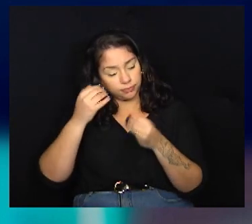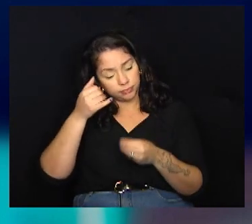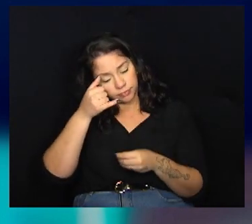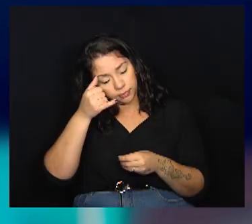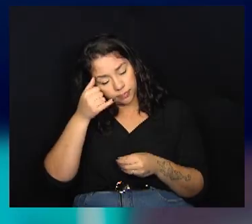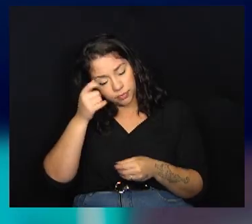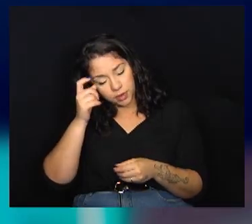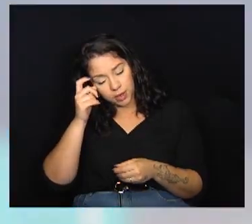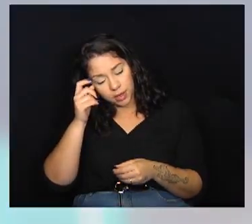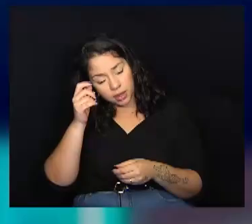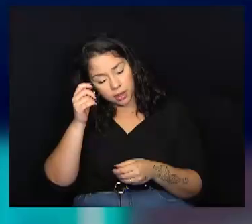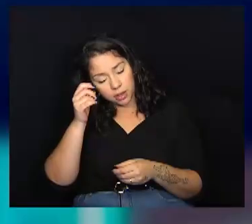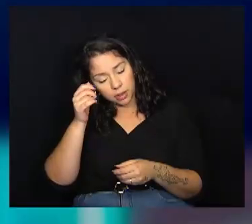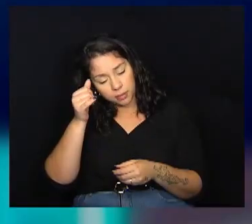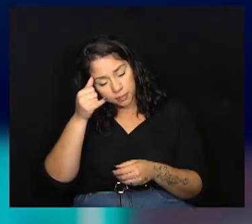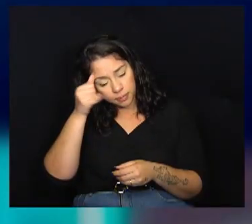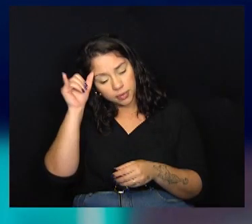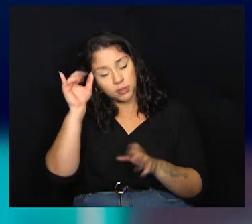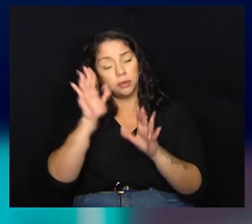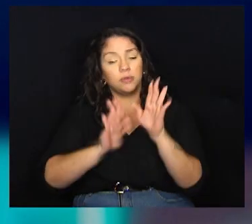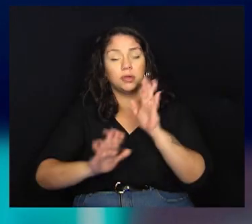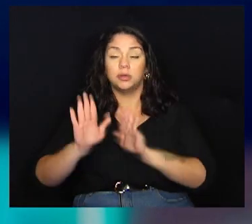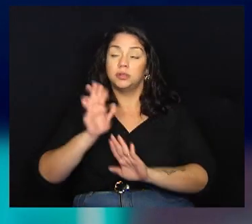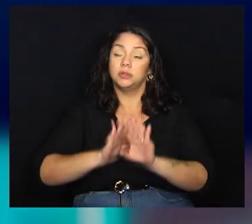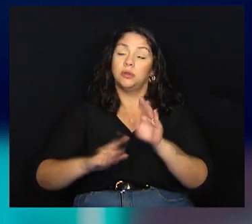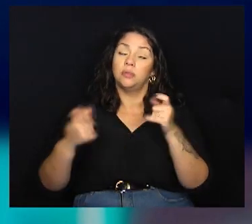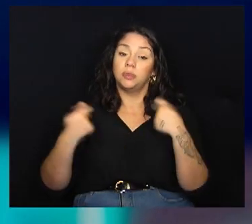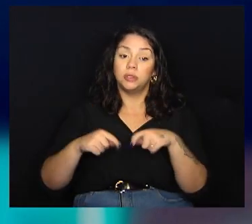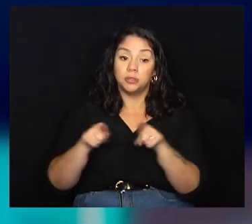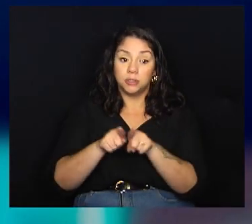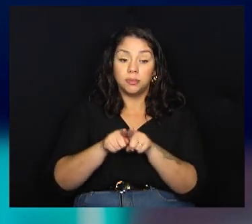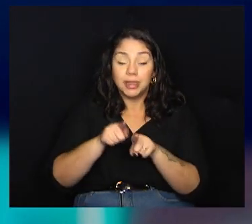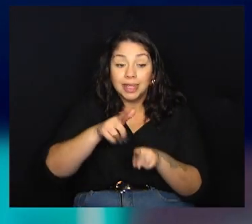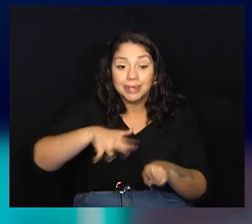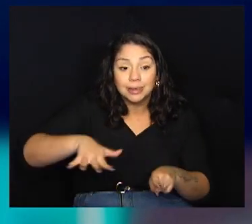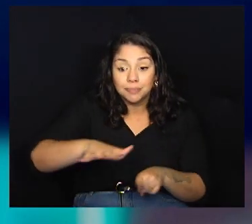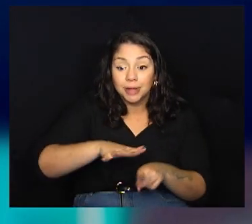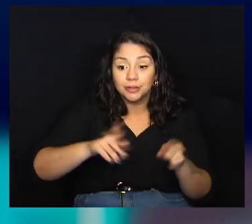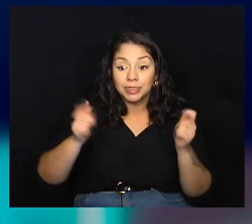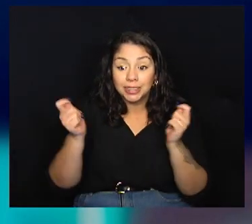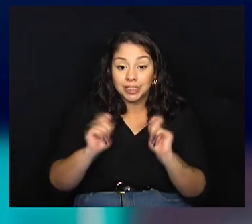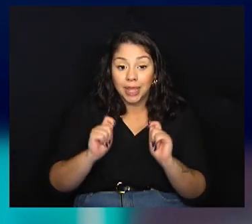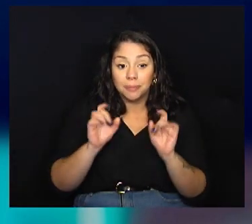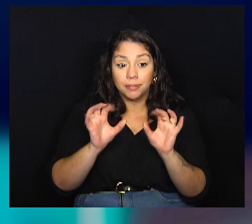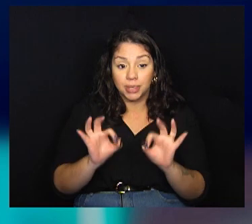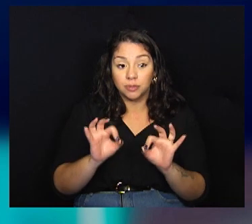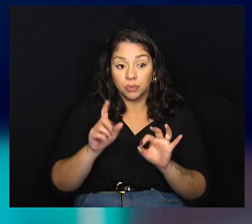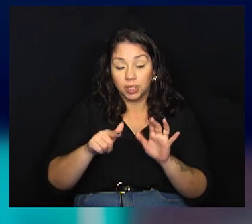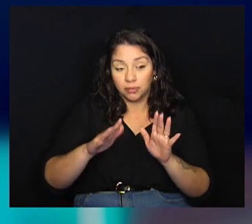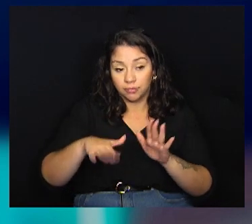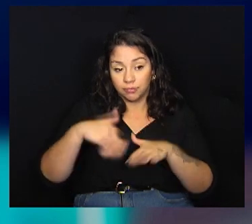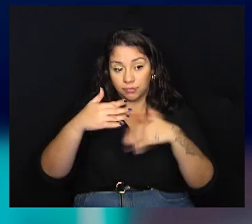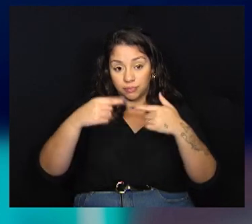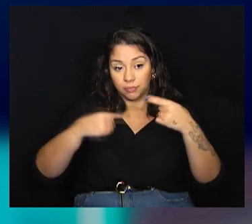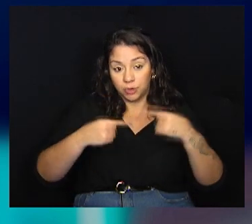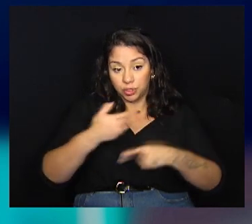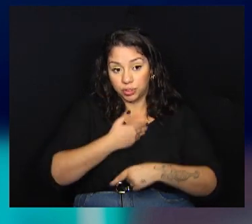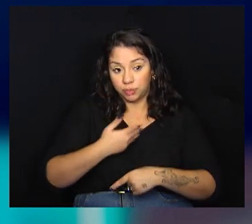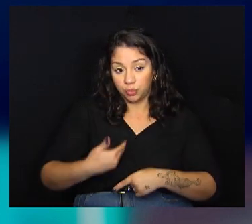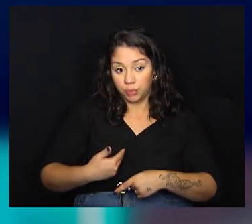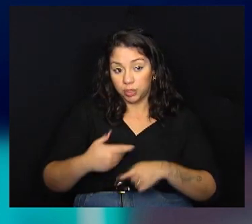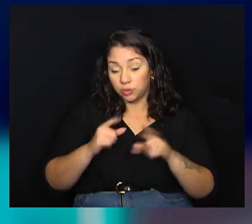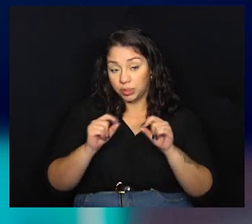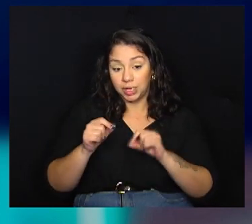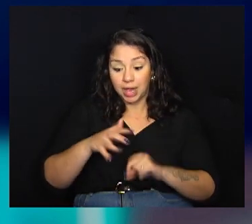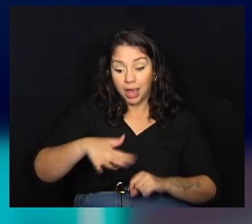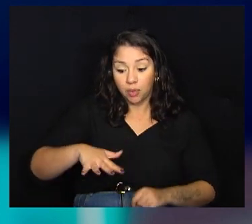da memória do audiovisual de Campinas. Ela também se coloca como um espaço propício para a proposição de políticas públicas, uma vez que o